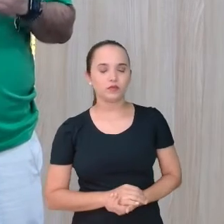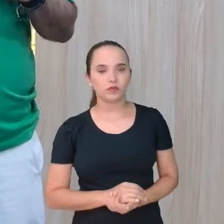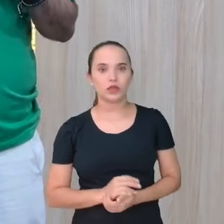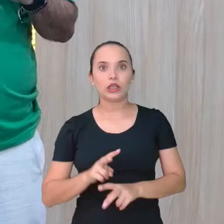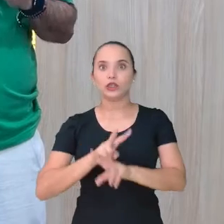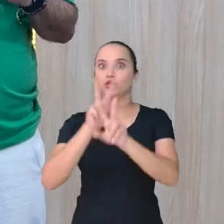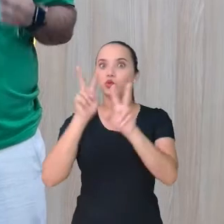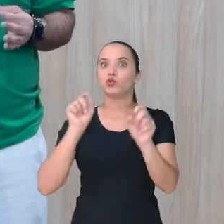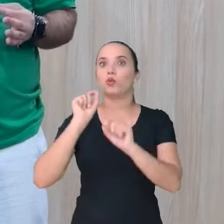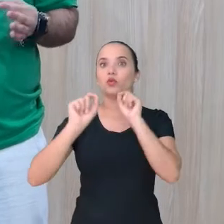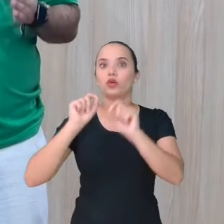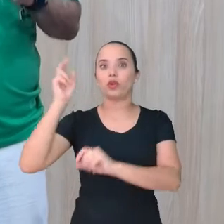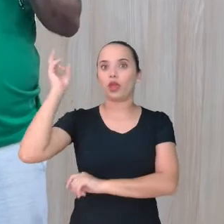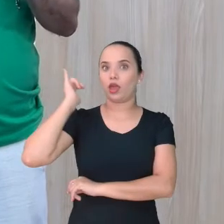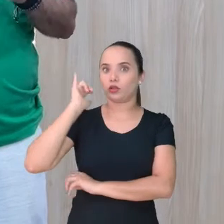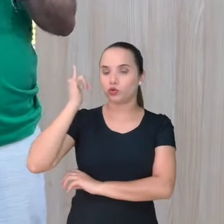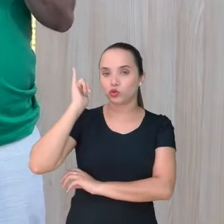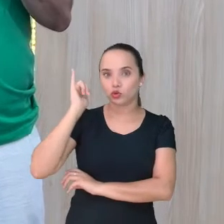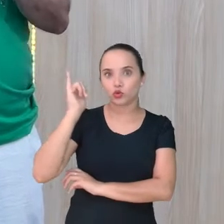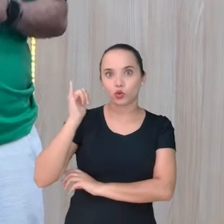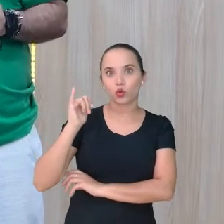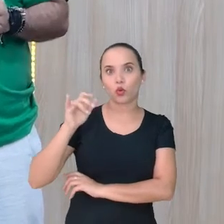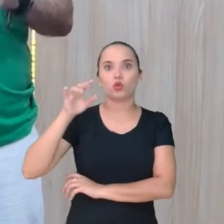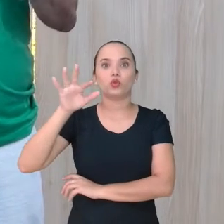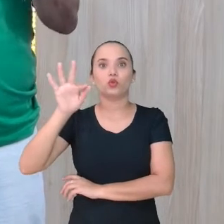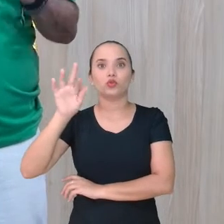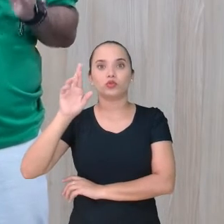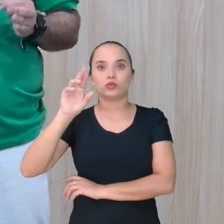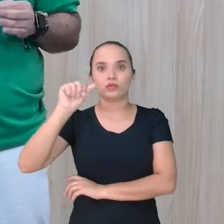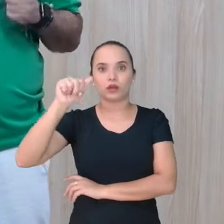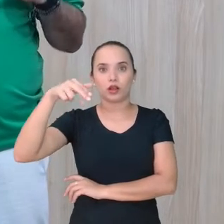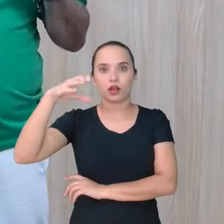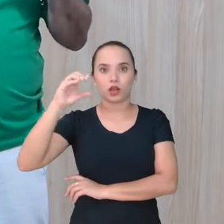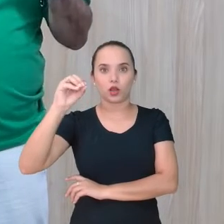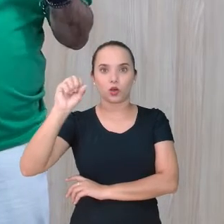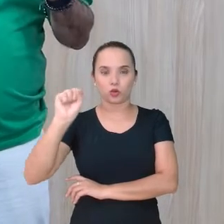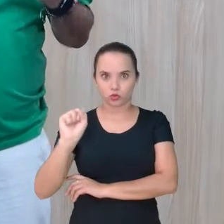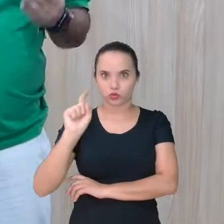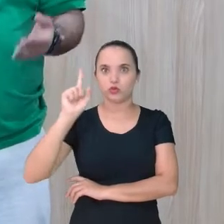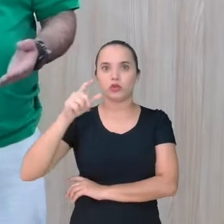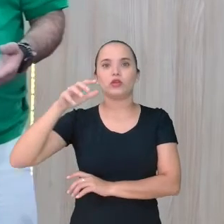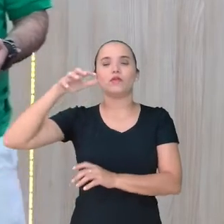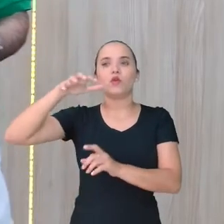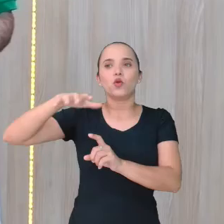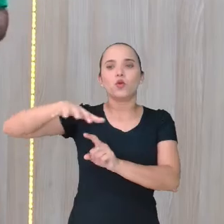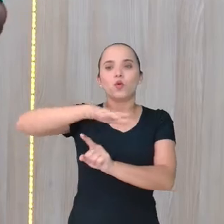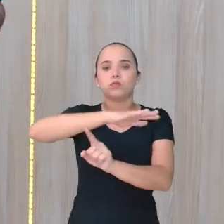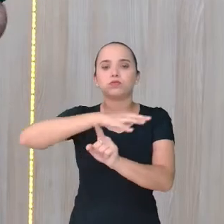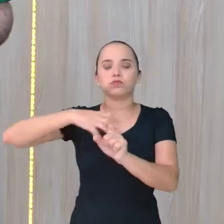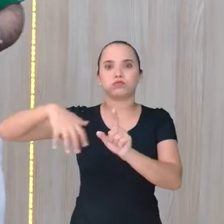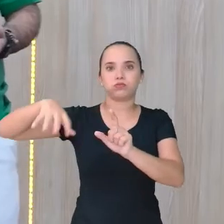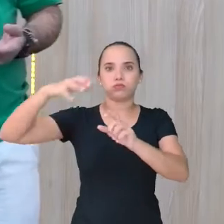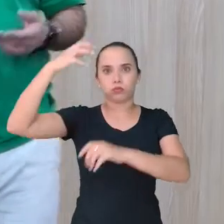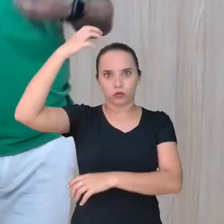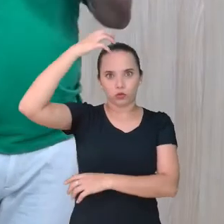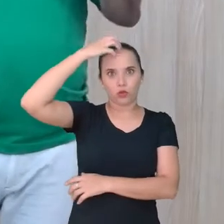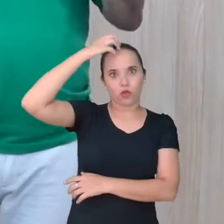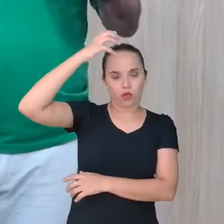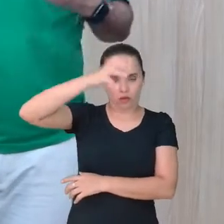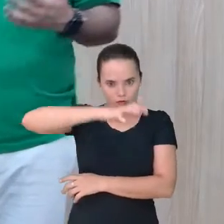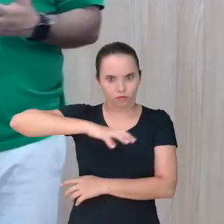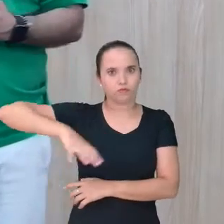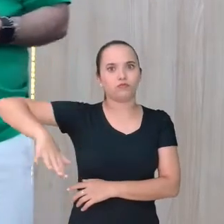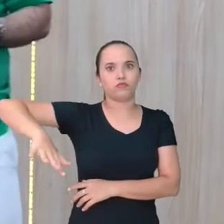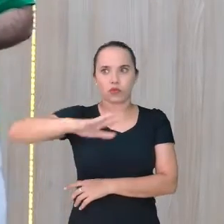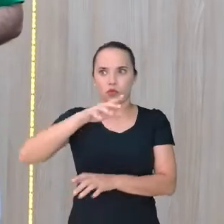dos francos, o povo dos francos, né, que foi um dos reinos germânicos, né, que se estabeleceu